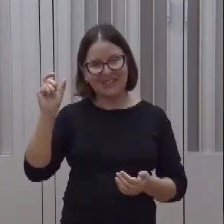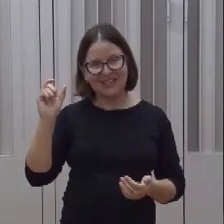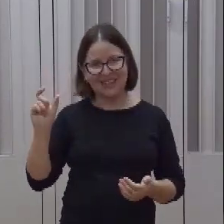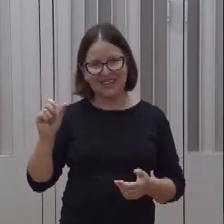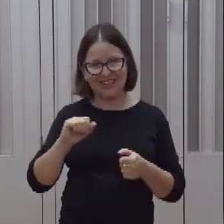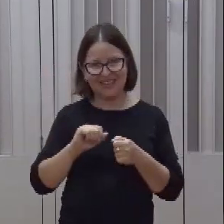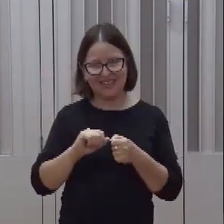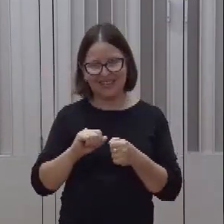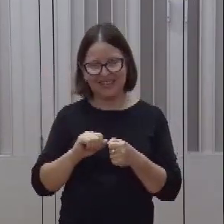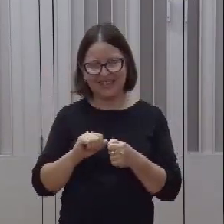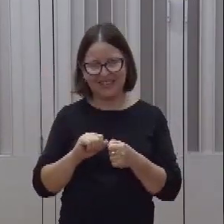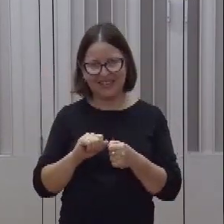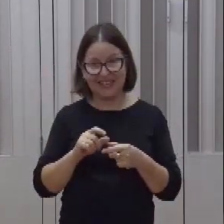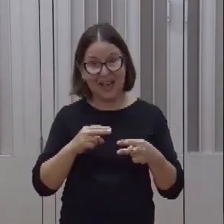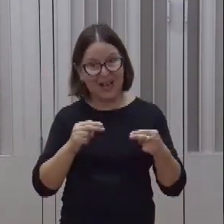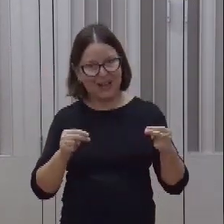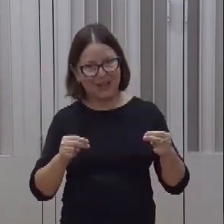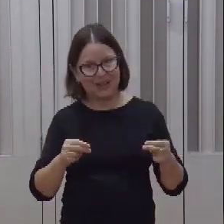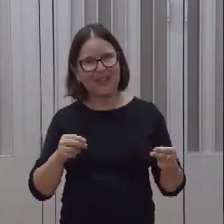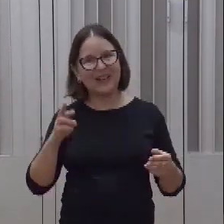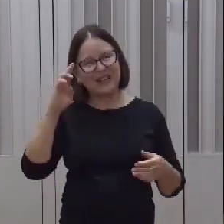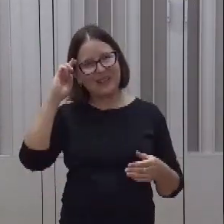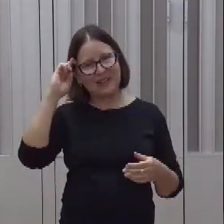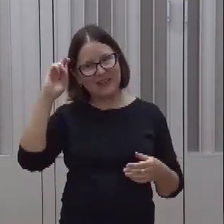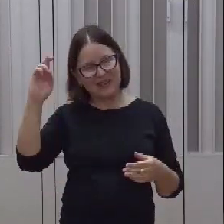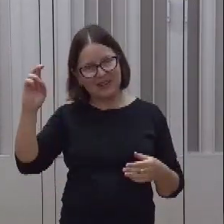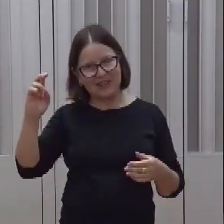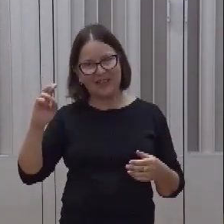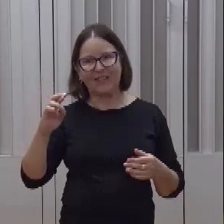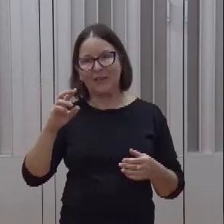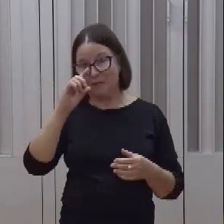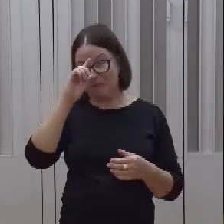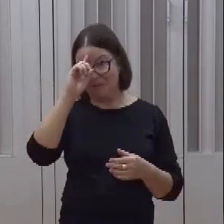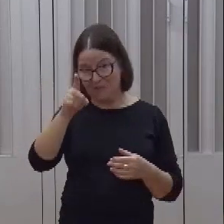fazer o que ele diz e de permanecer em contato com ele.